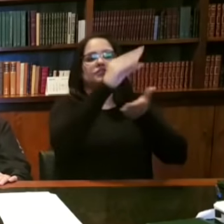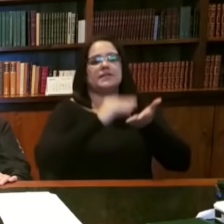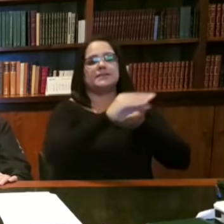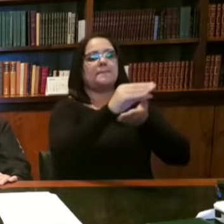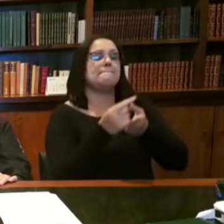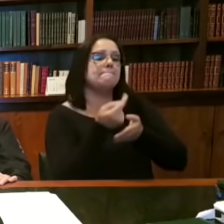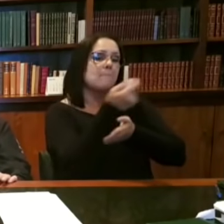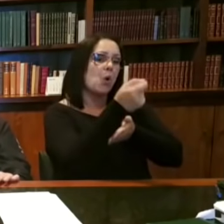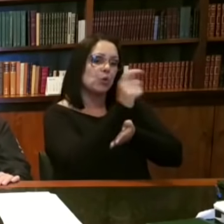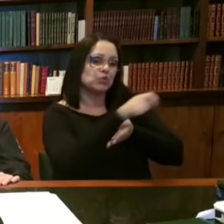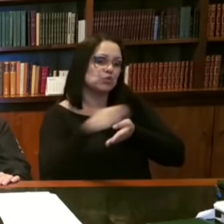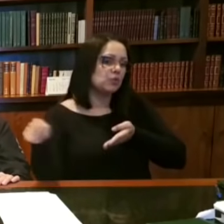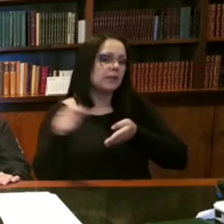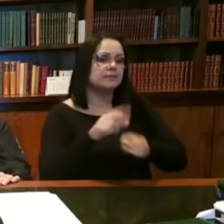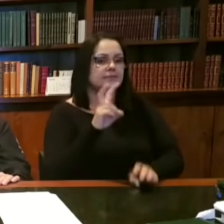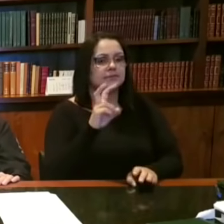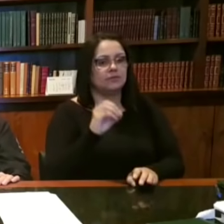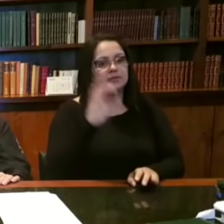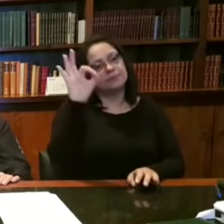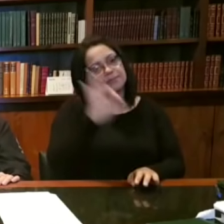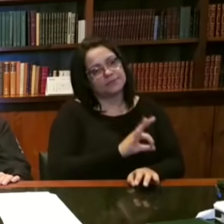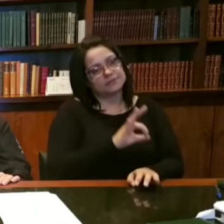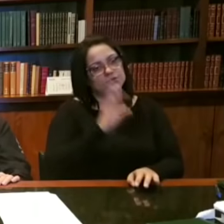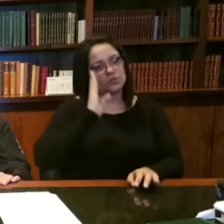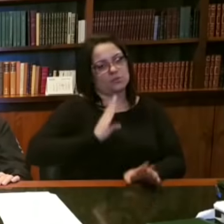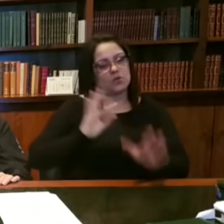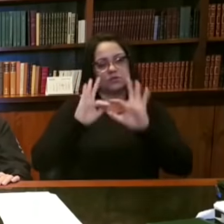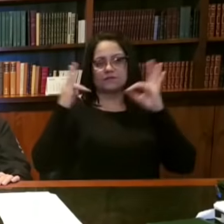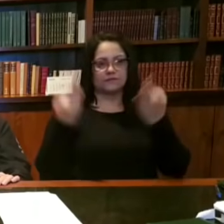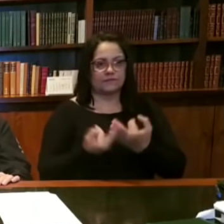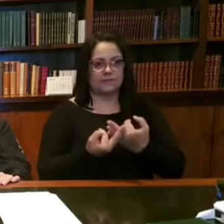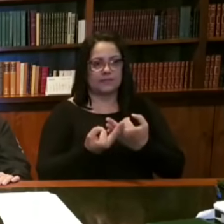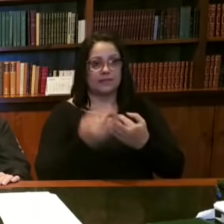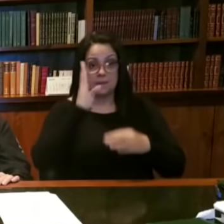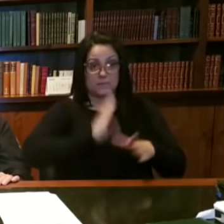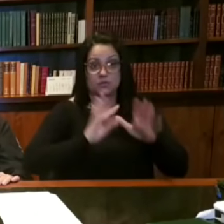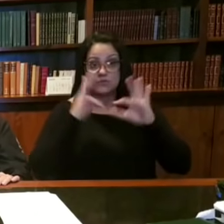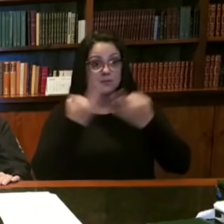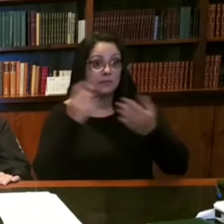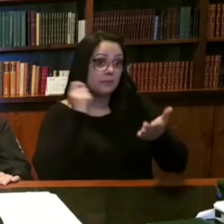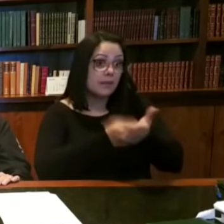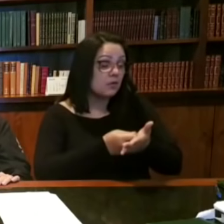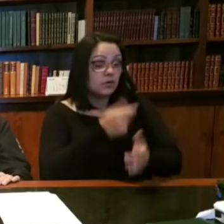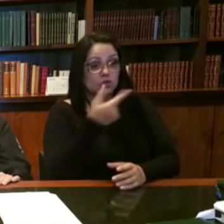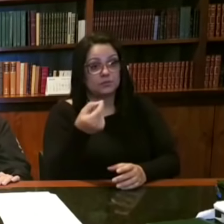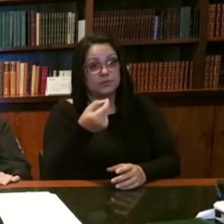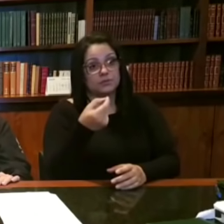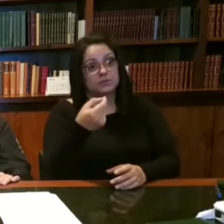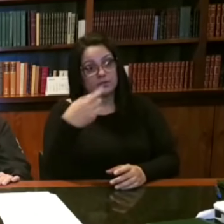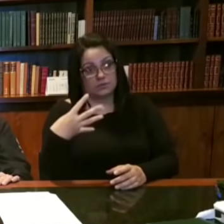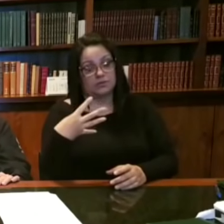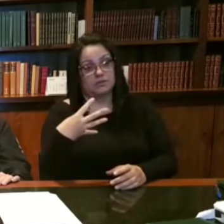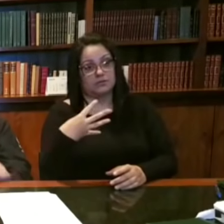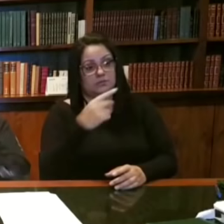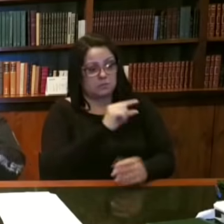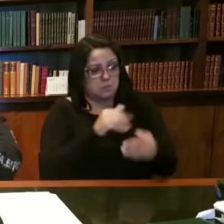em poucos meses, nós demos 50% do que o Bolsa Família pagou desde 2004. Nós, em poucos meses, demos